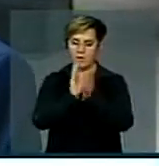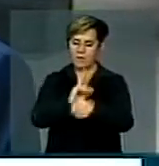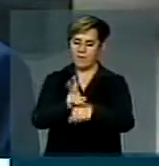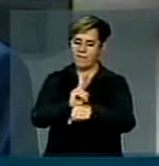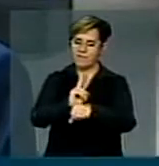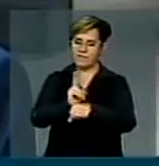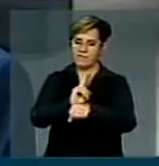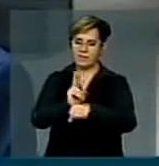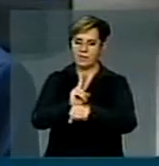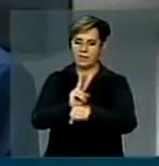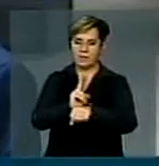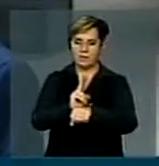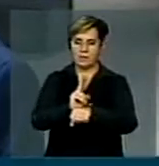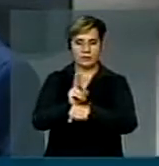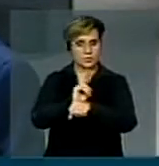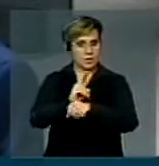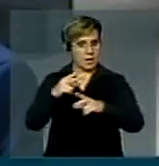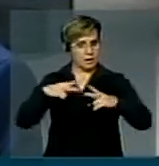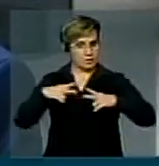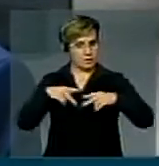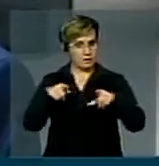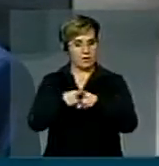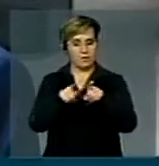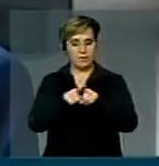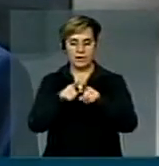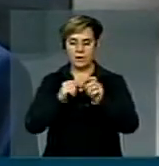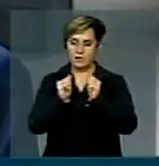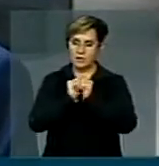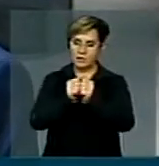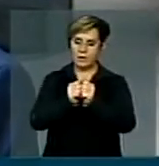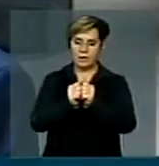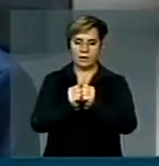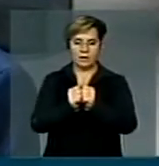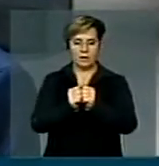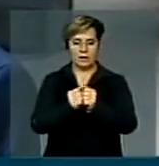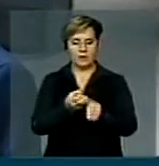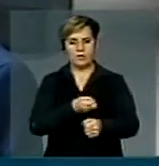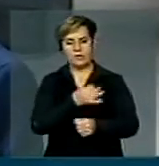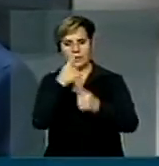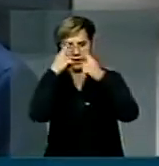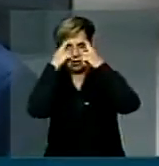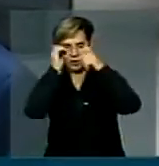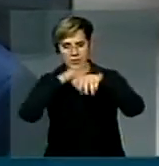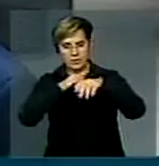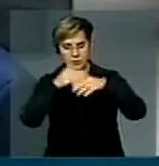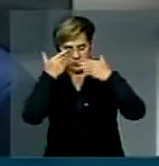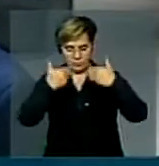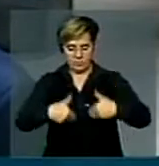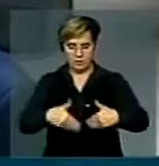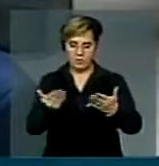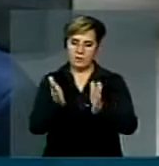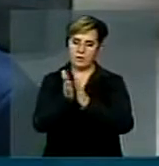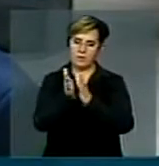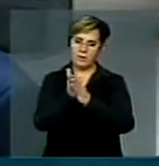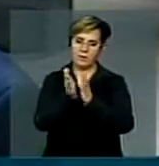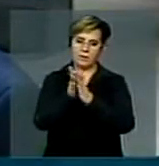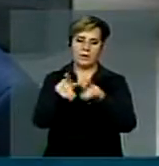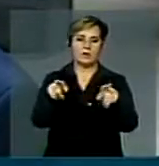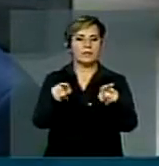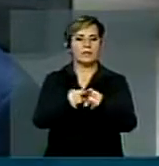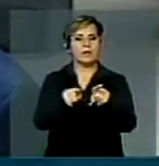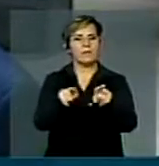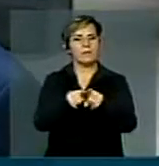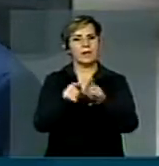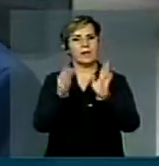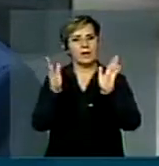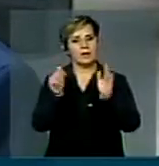vigilantes e seguranças privados, devido exatamente ao risco de roubos e outras espécies de violências físicas. Portanto, quero parabenizar também a